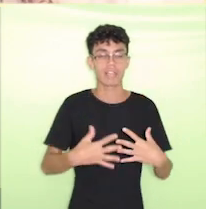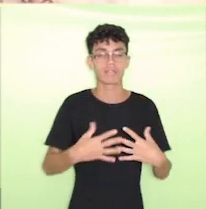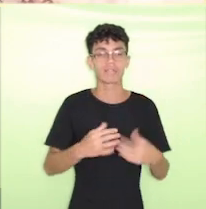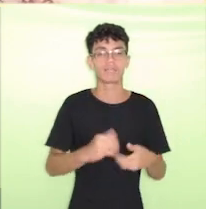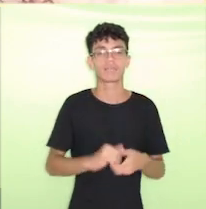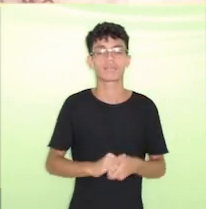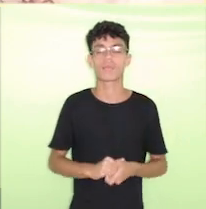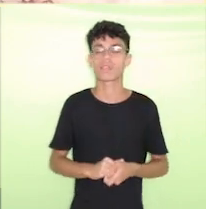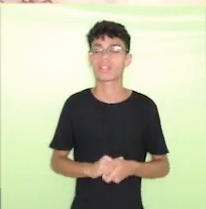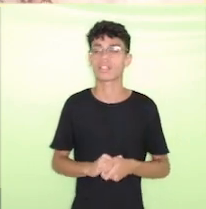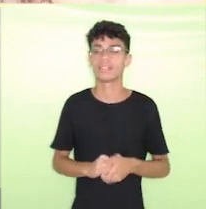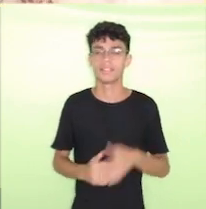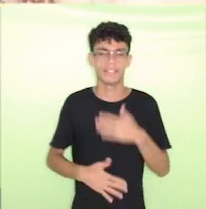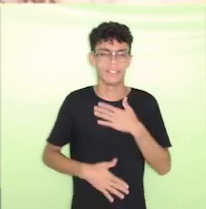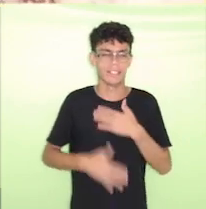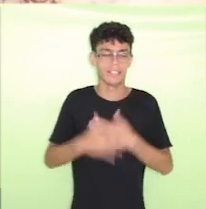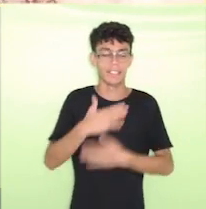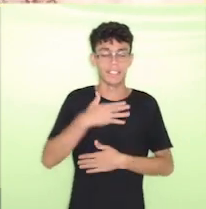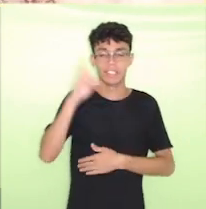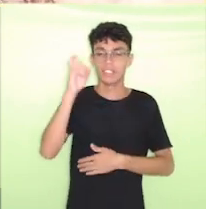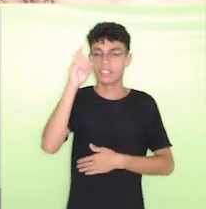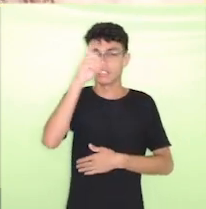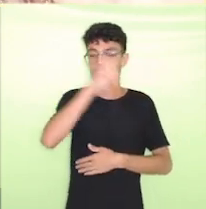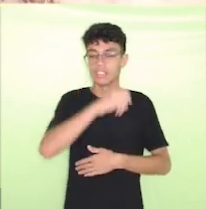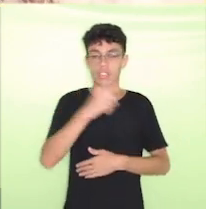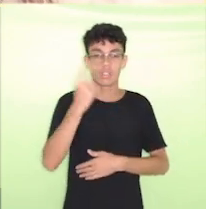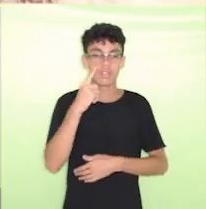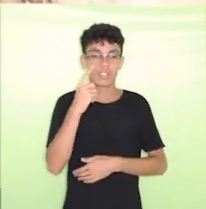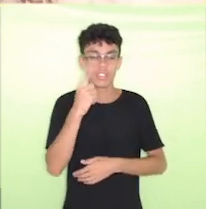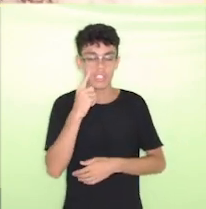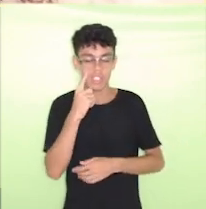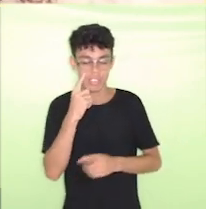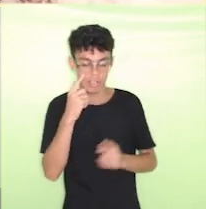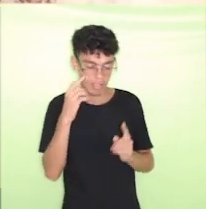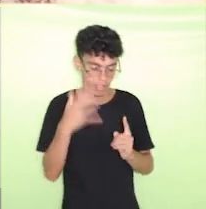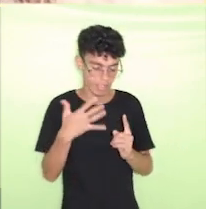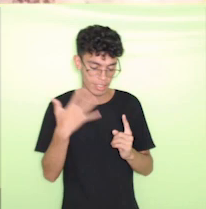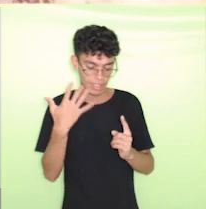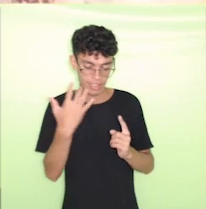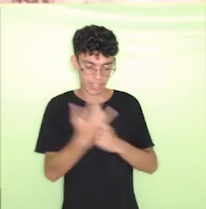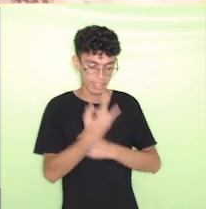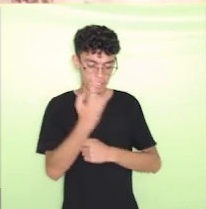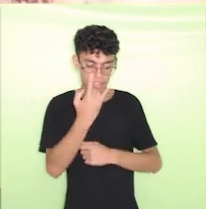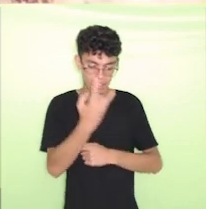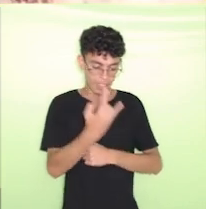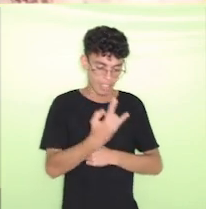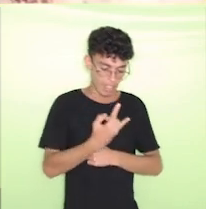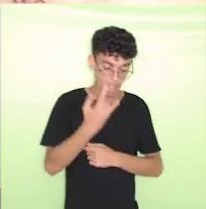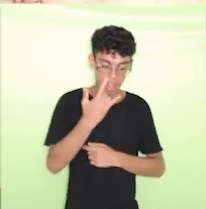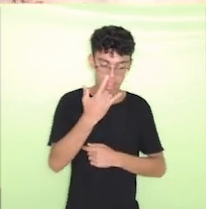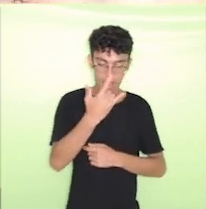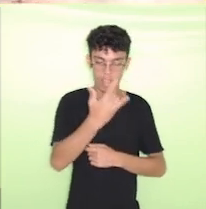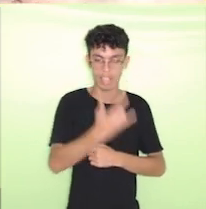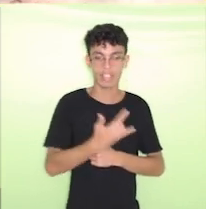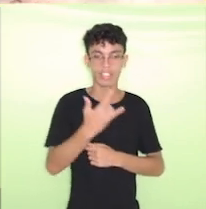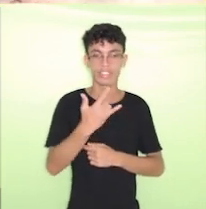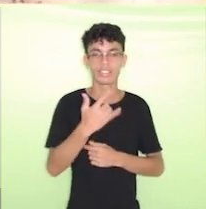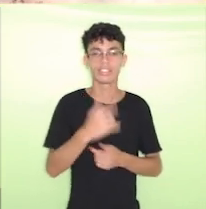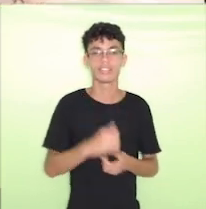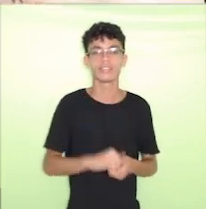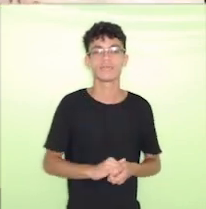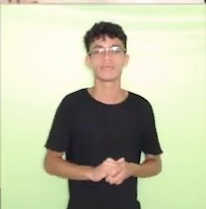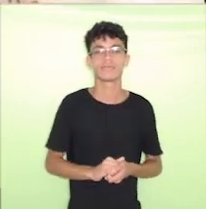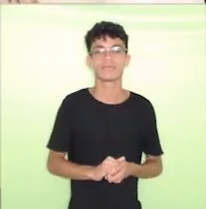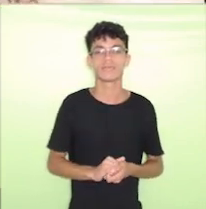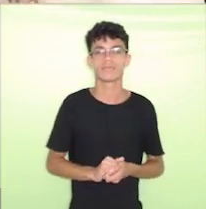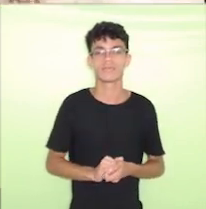forma complicada ou bela faria com que o vigia prestasse muita atenção no aspecto de Eta e de Zeta, sabe? No invólucro. Sim,